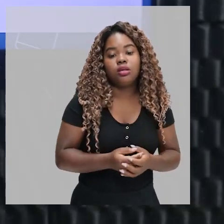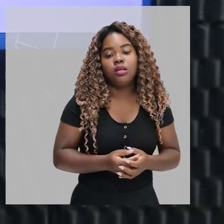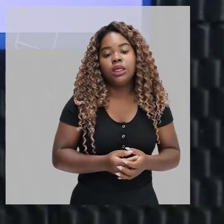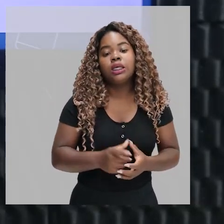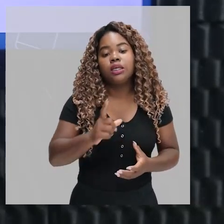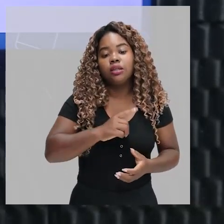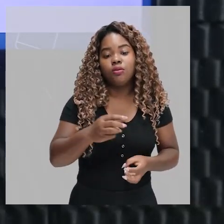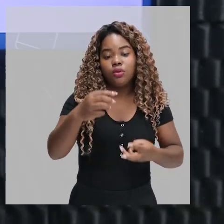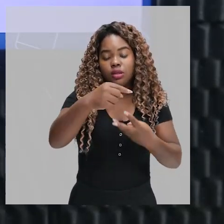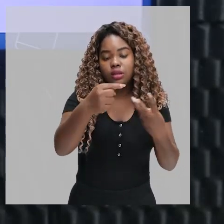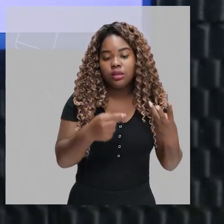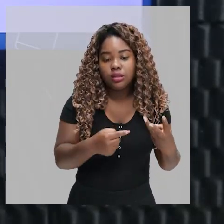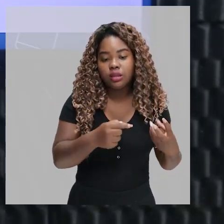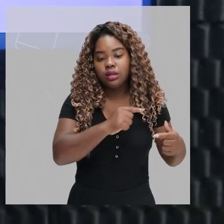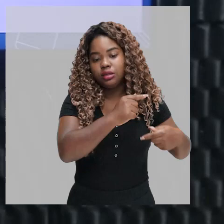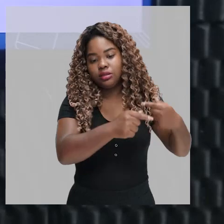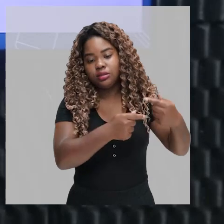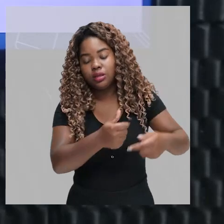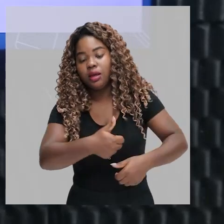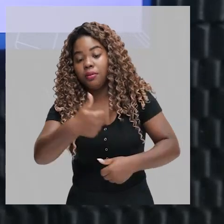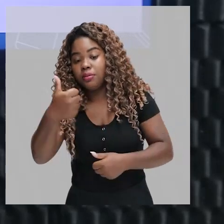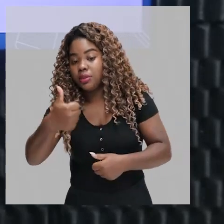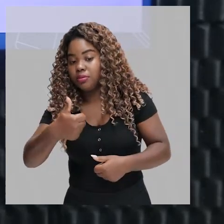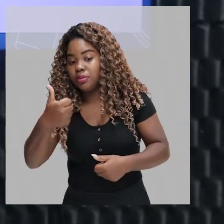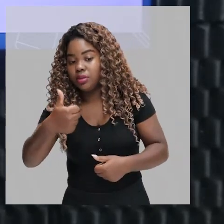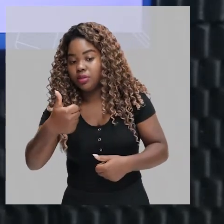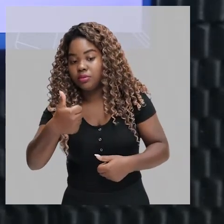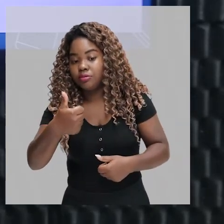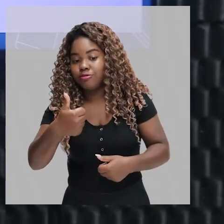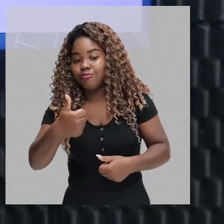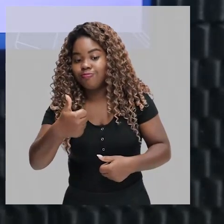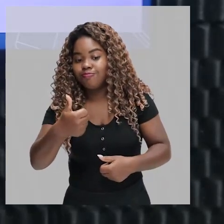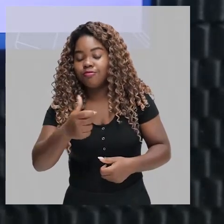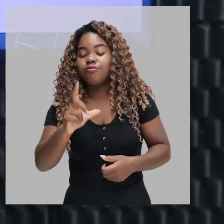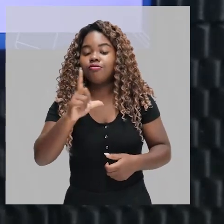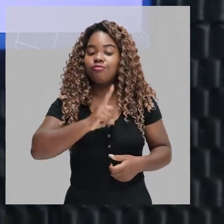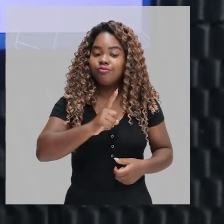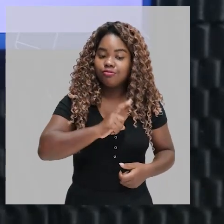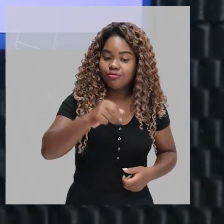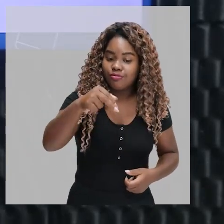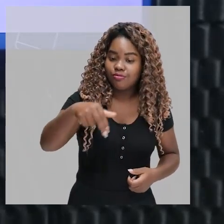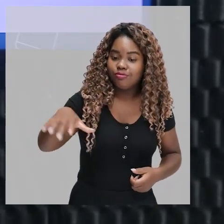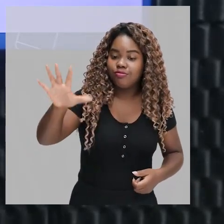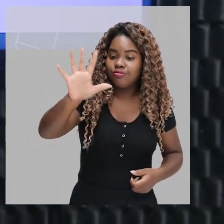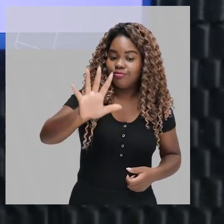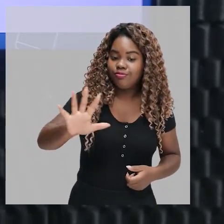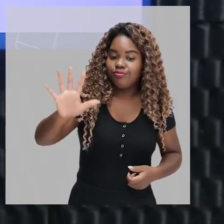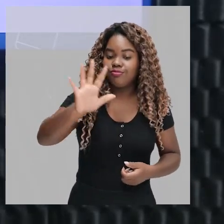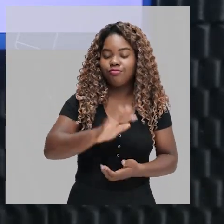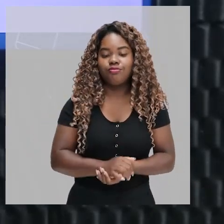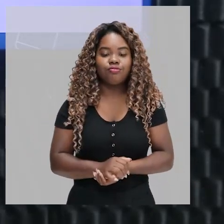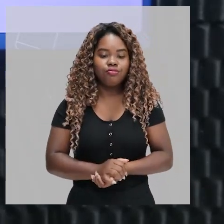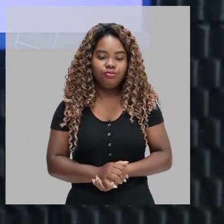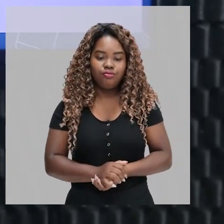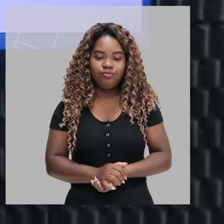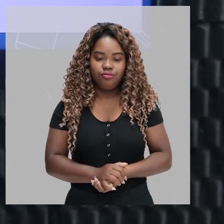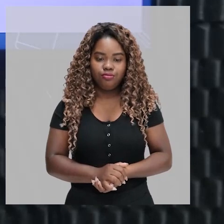por três fases a primeira geração que nós já vimos onde se tem o nacionalismo